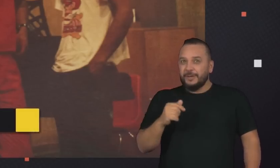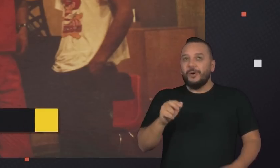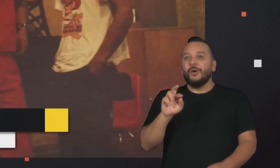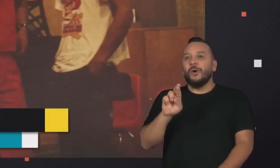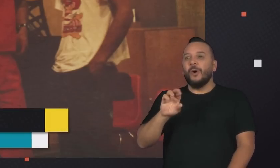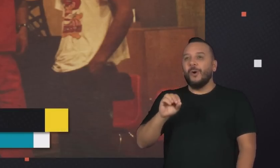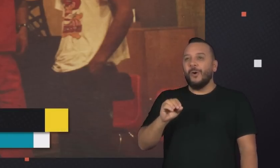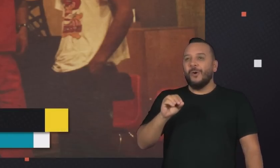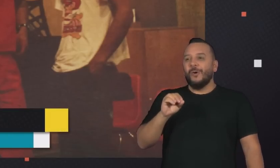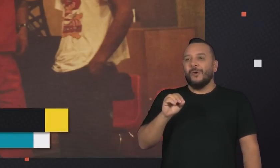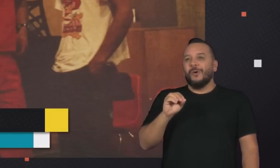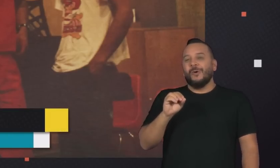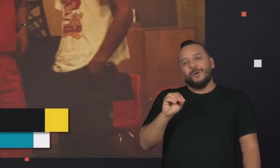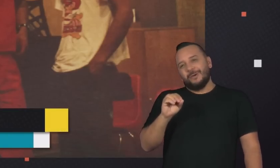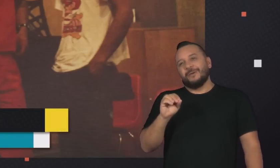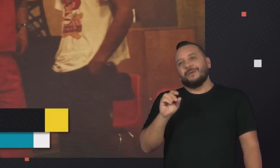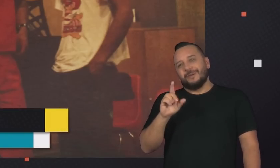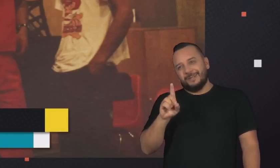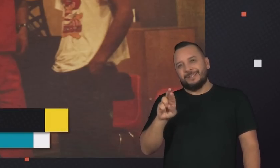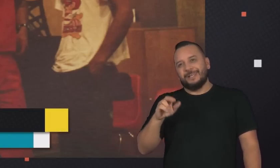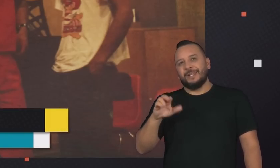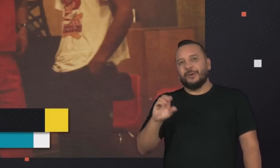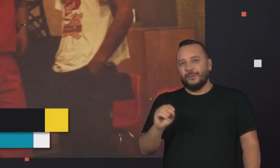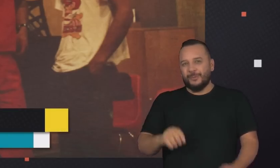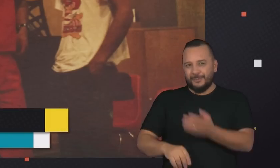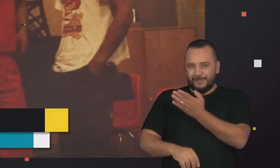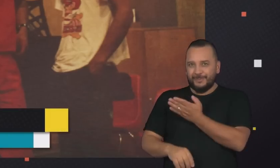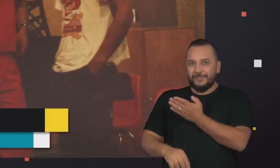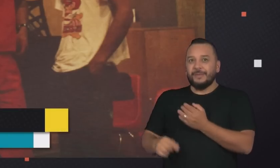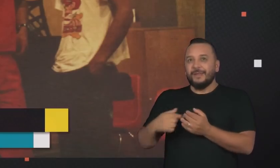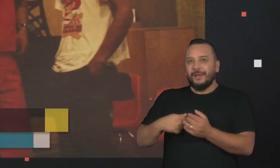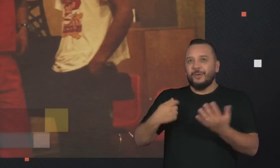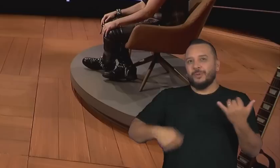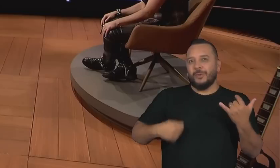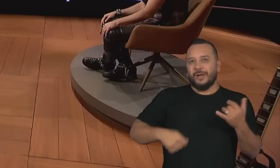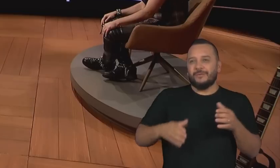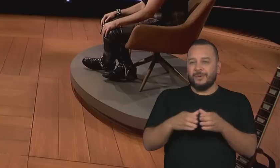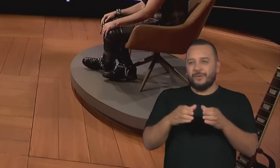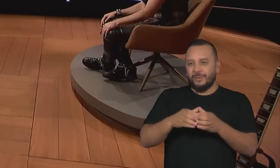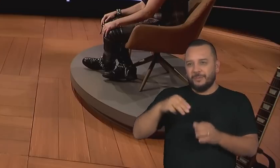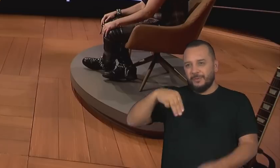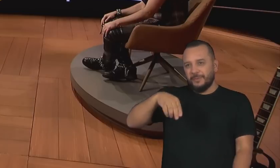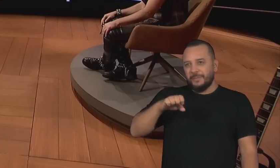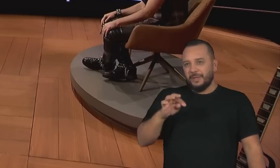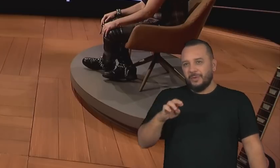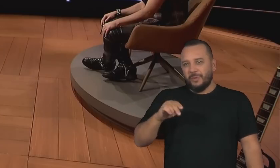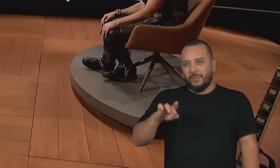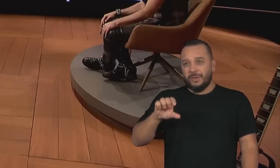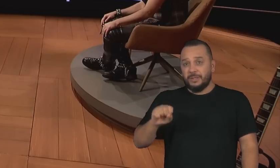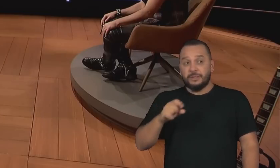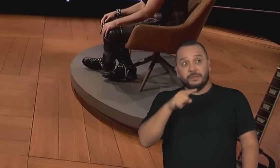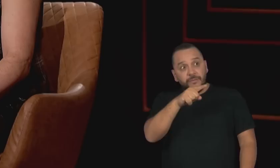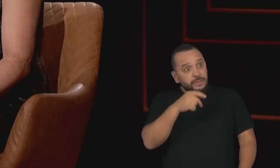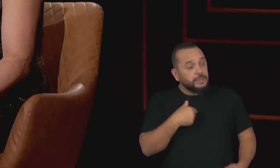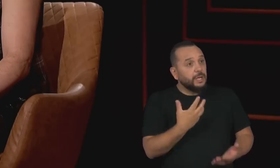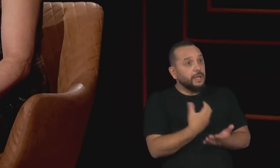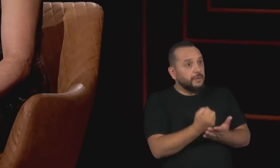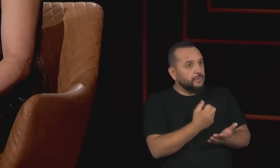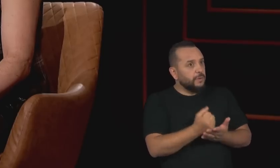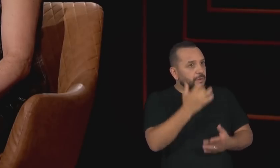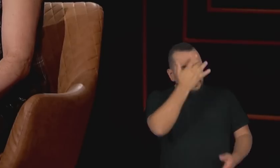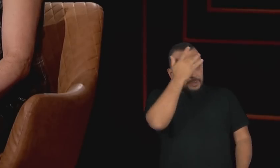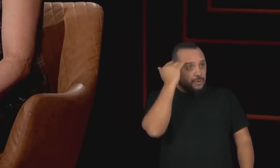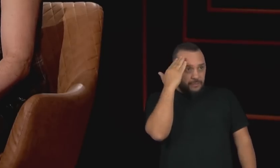de Andrade, que que tocava no Metrópolis. E você chegou a gravar com uma das divas do A mãe do universo